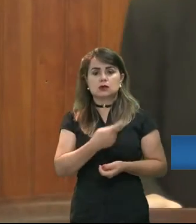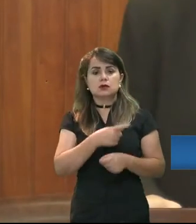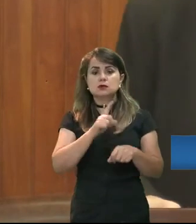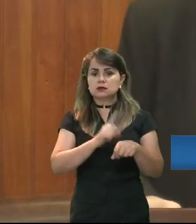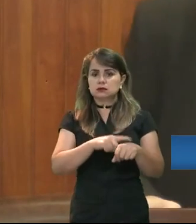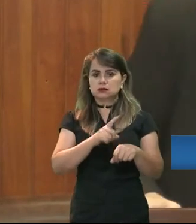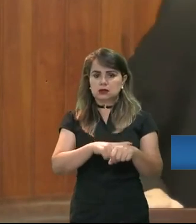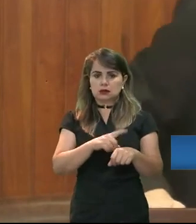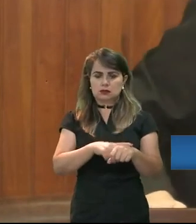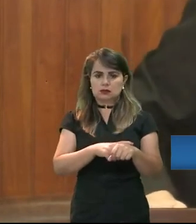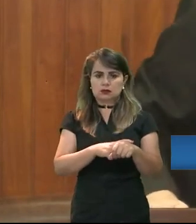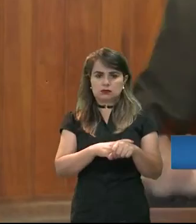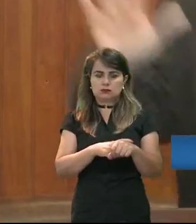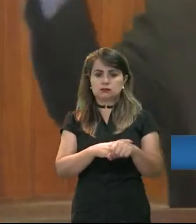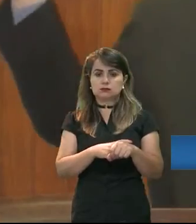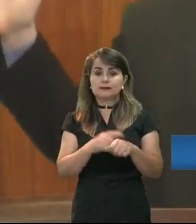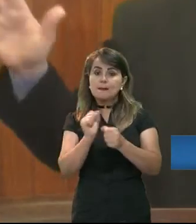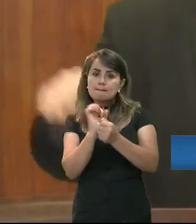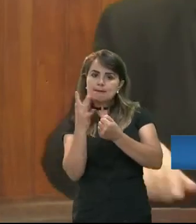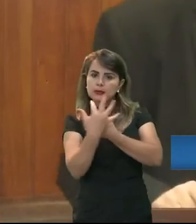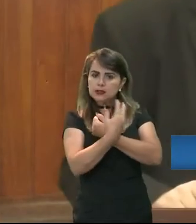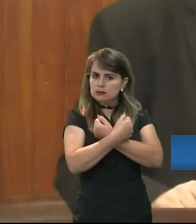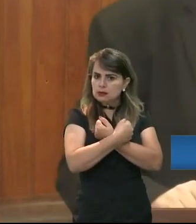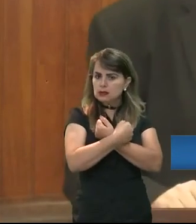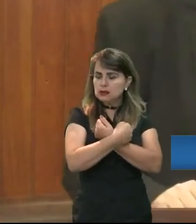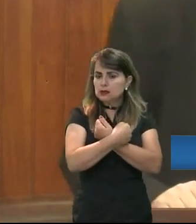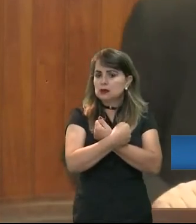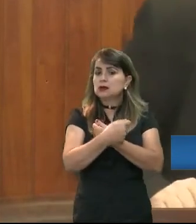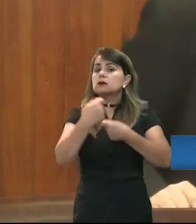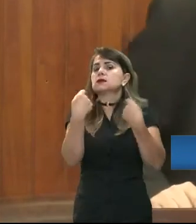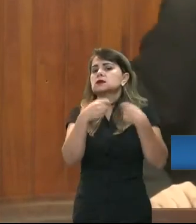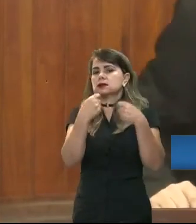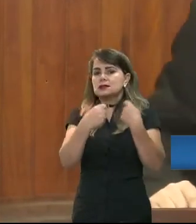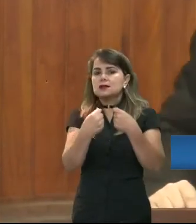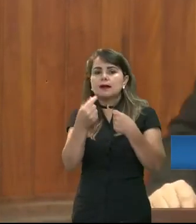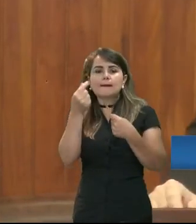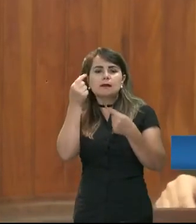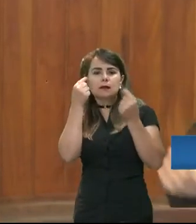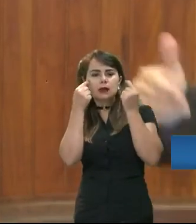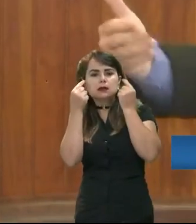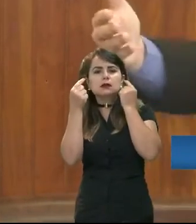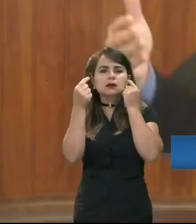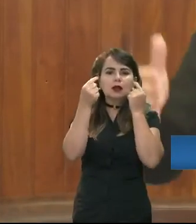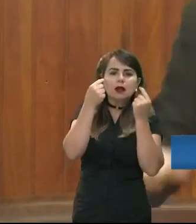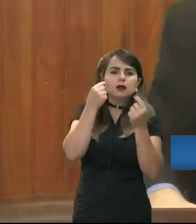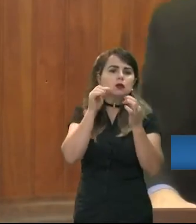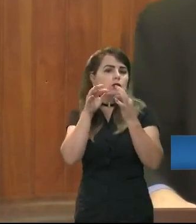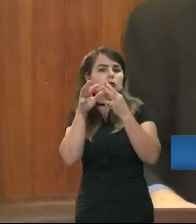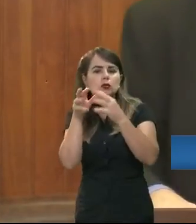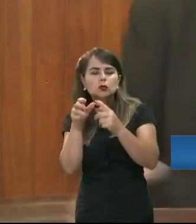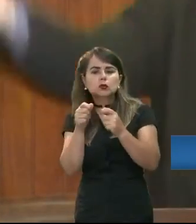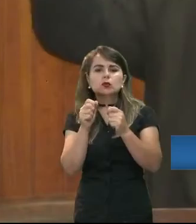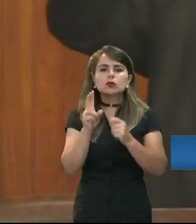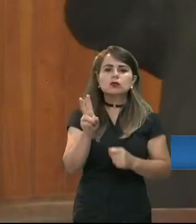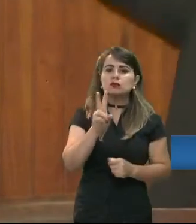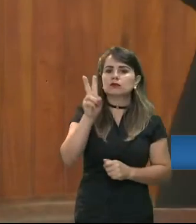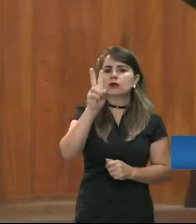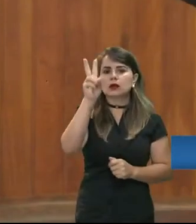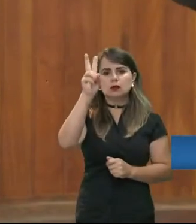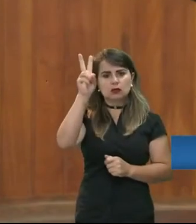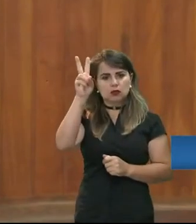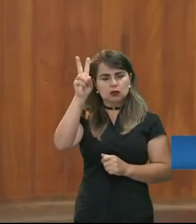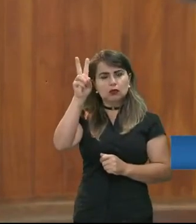pandemia nos convida a uma reflexão de tudo, dos valores, dos modos operantes, tudo vai